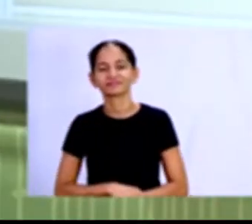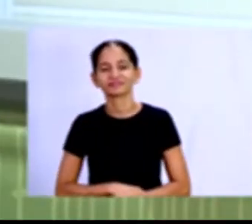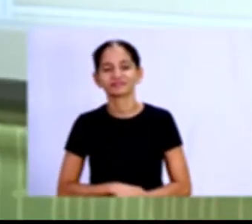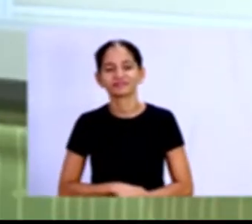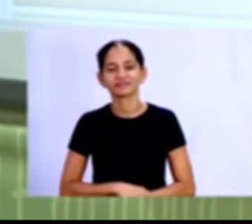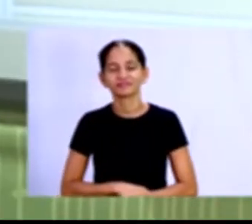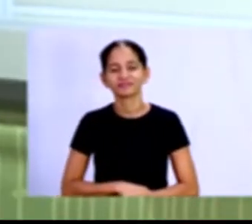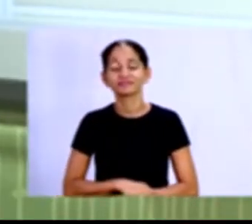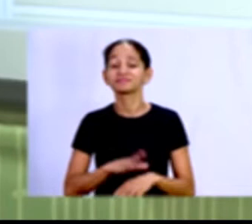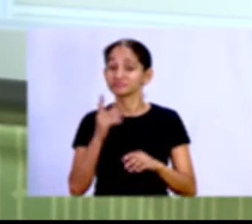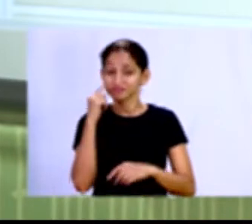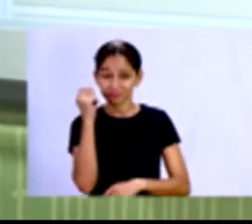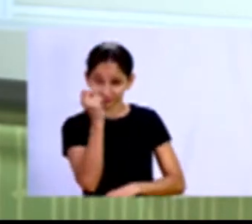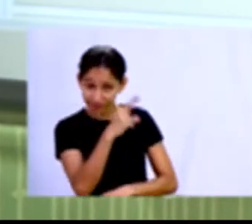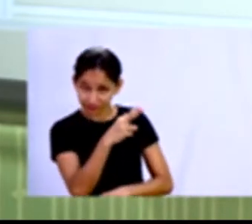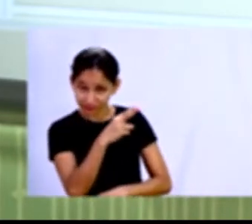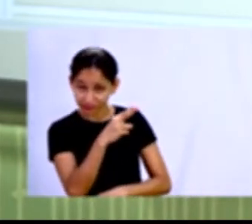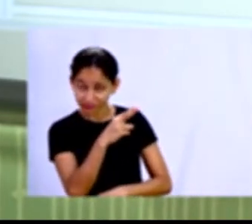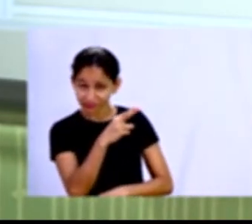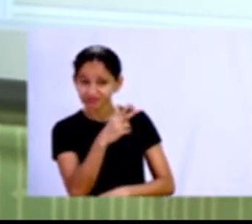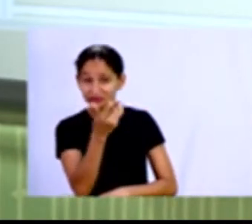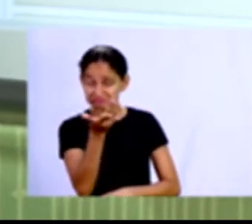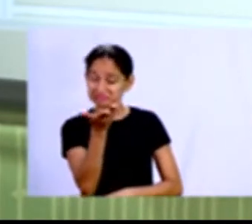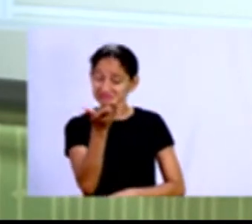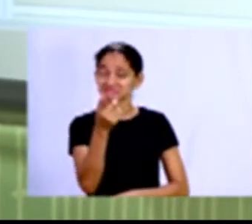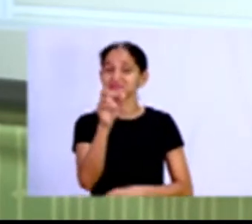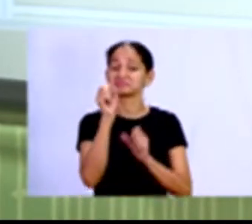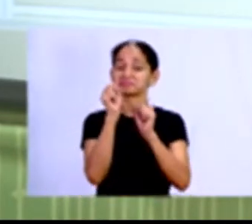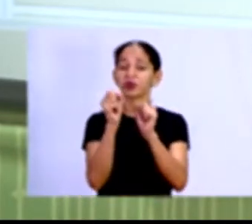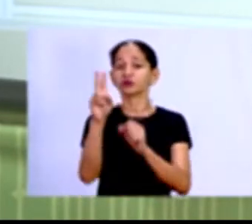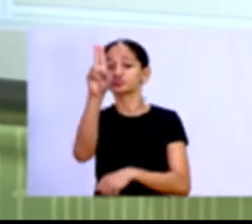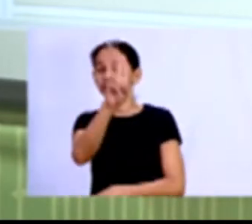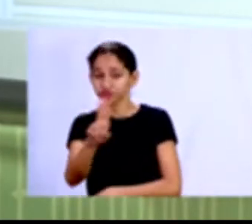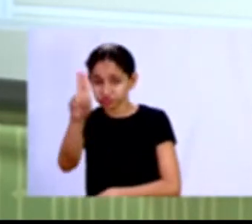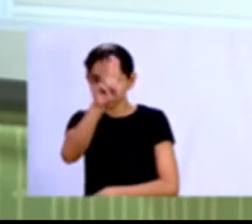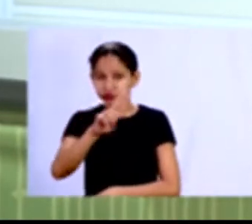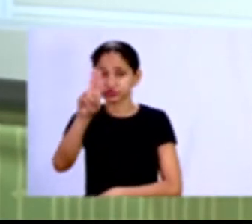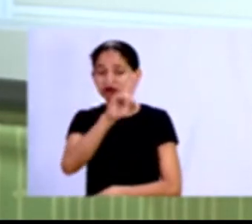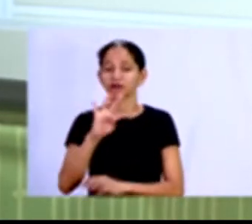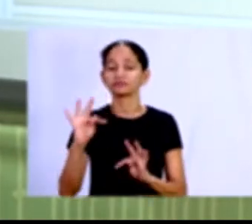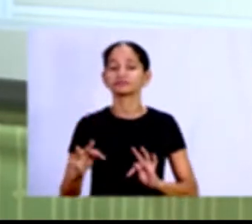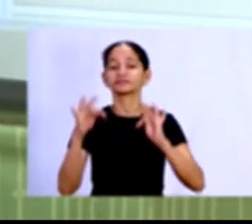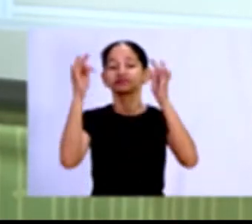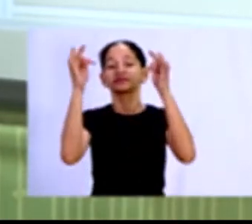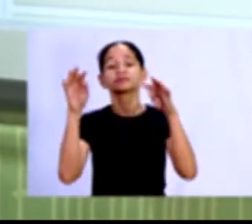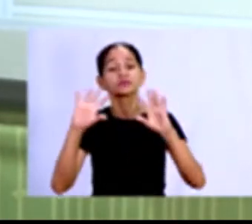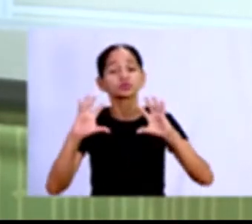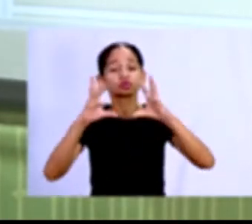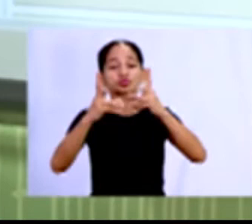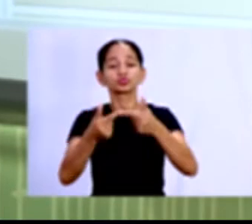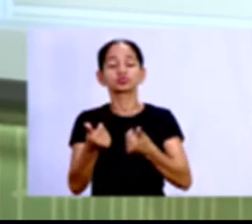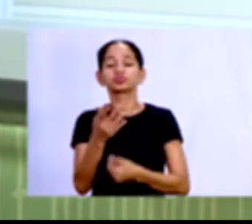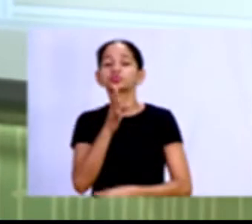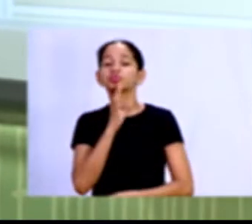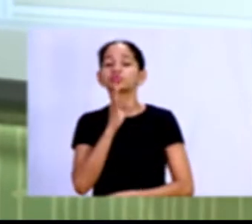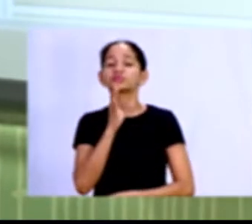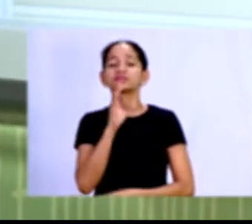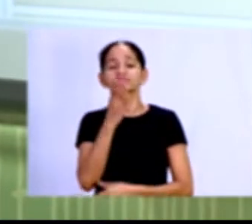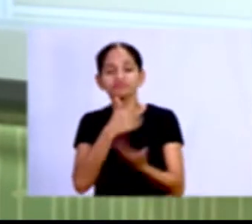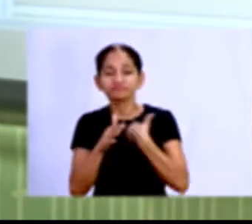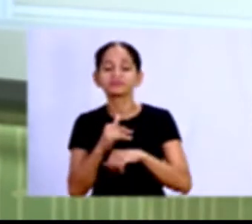tá com sorriso Então, positivo. viu como é que é? Você pode utilizar essa tecnologia para tornar o seu estudo